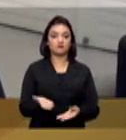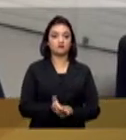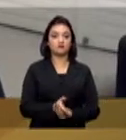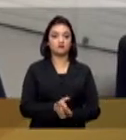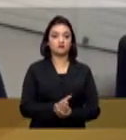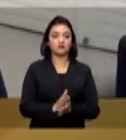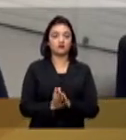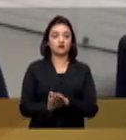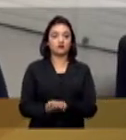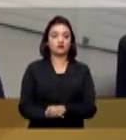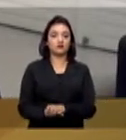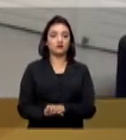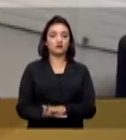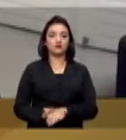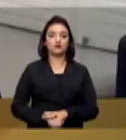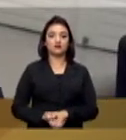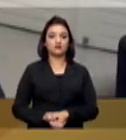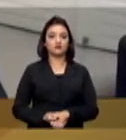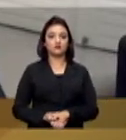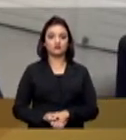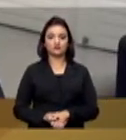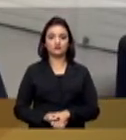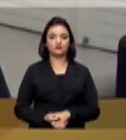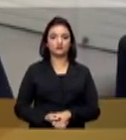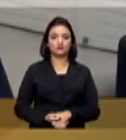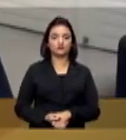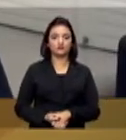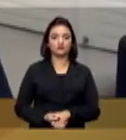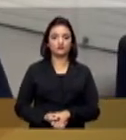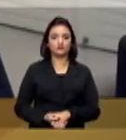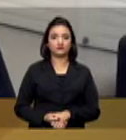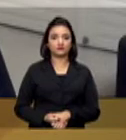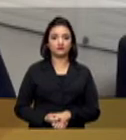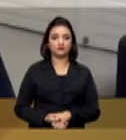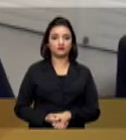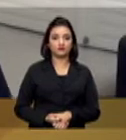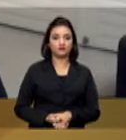o recurso ordinário com sustentação oral